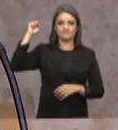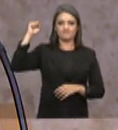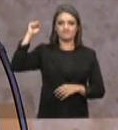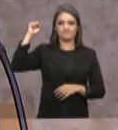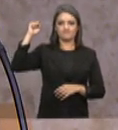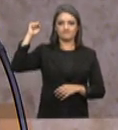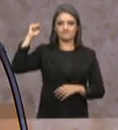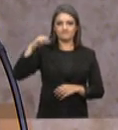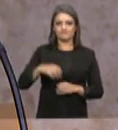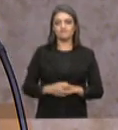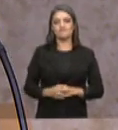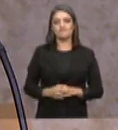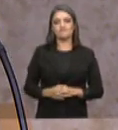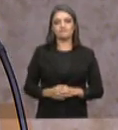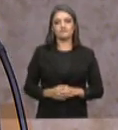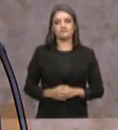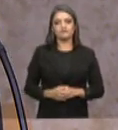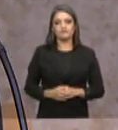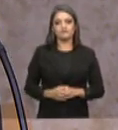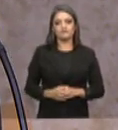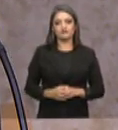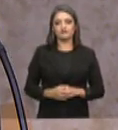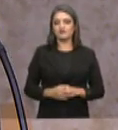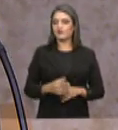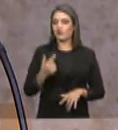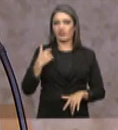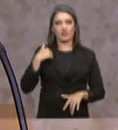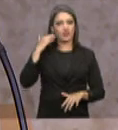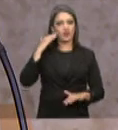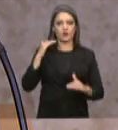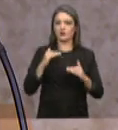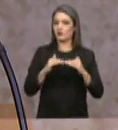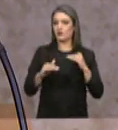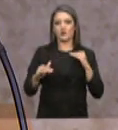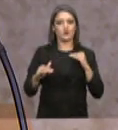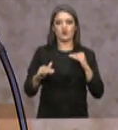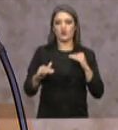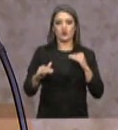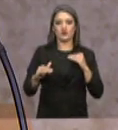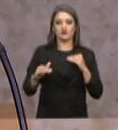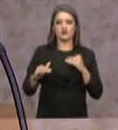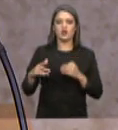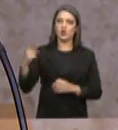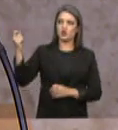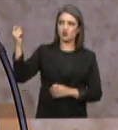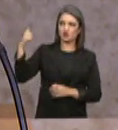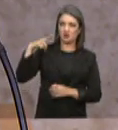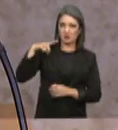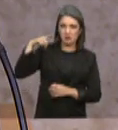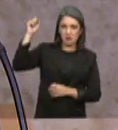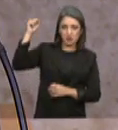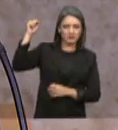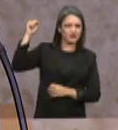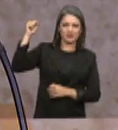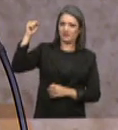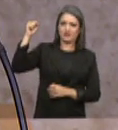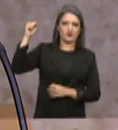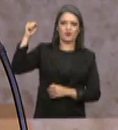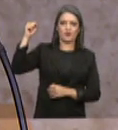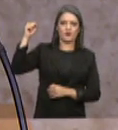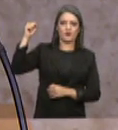permito-me mais uma vez discordar o sol não se apagou